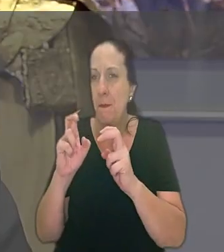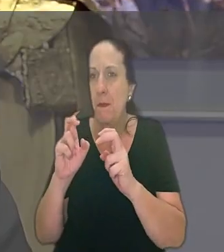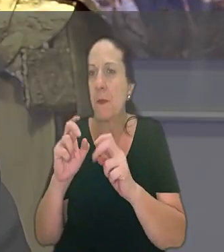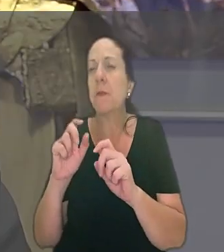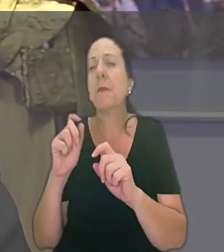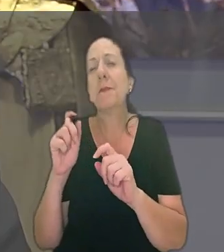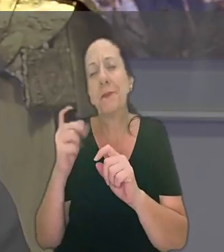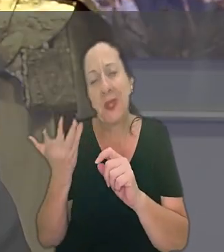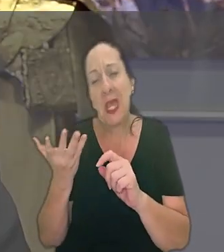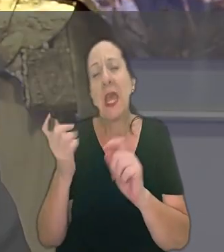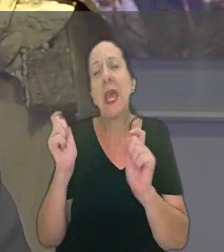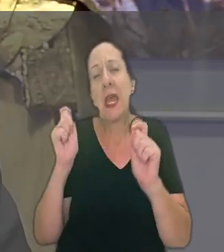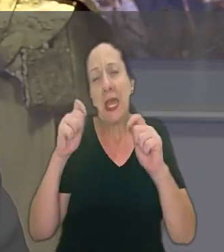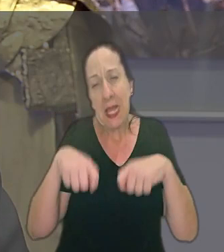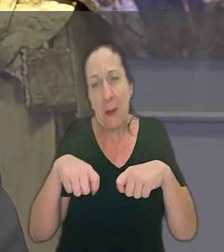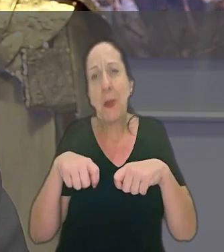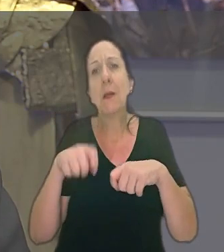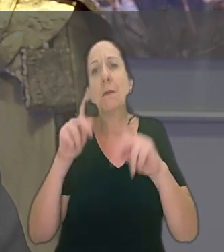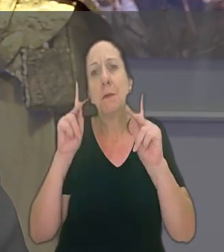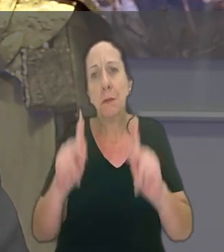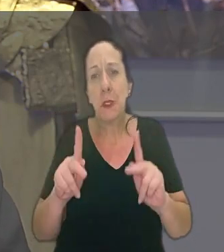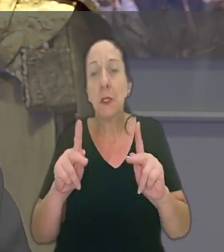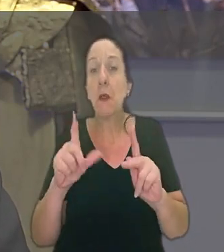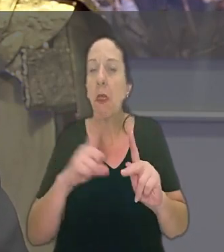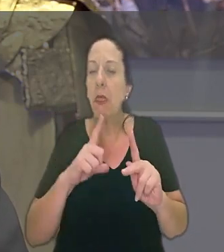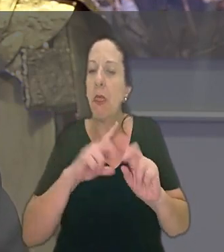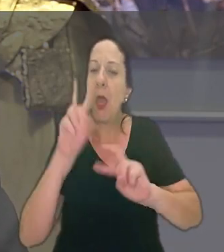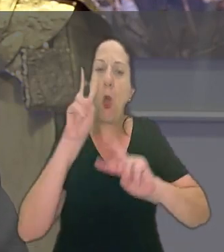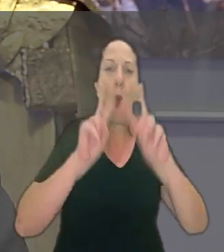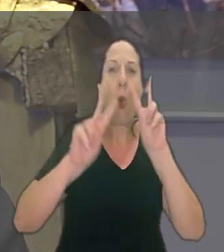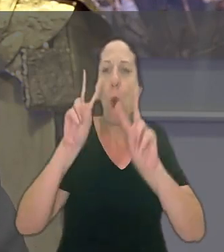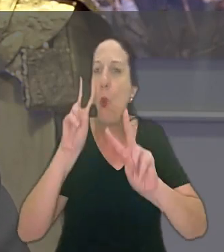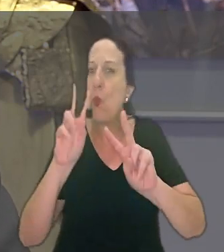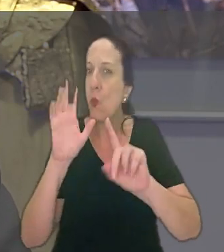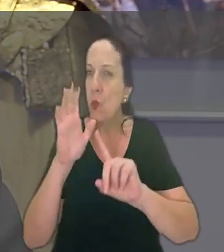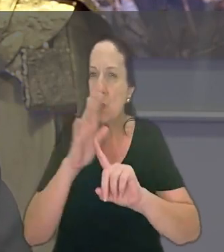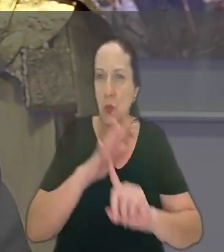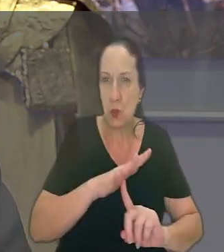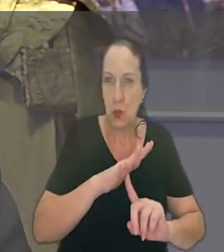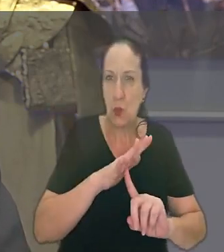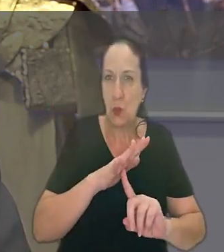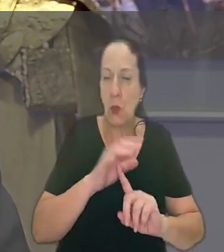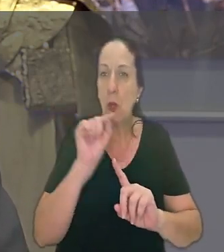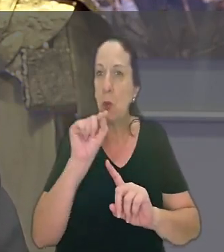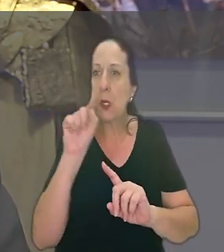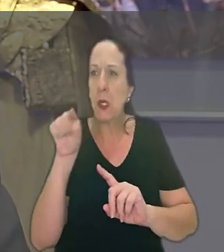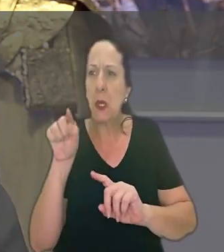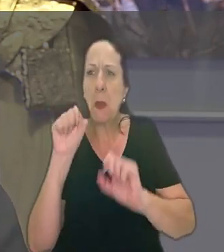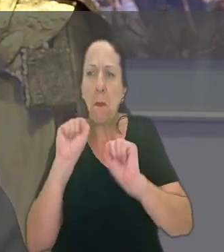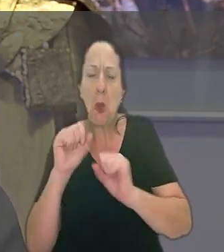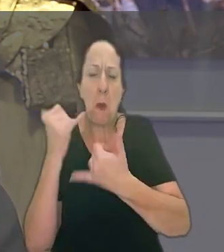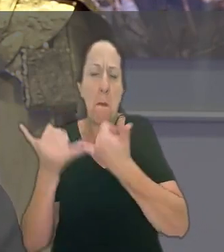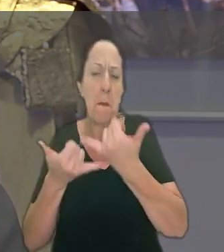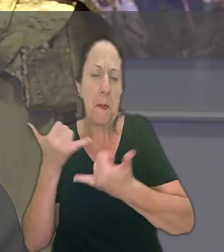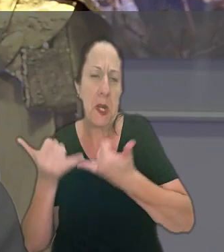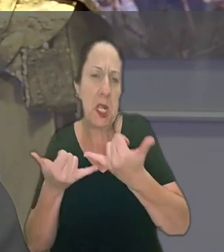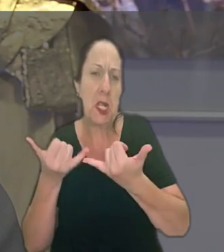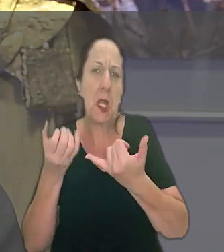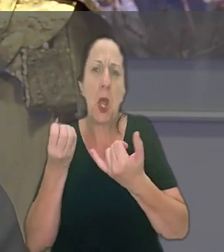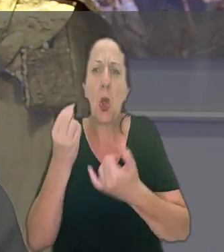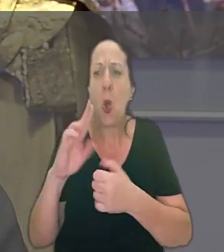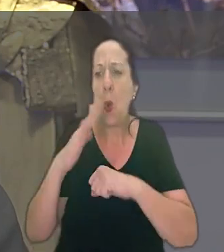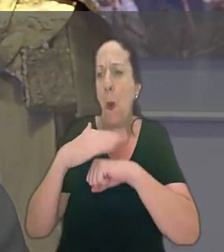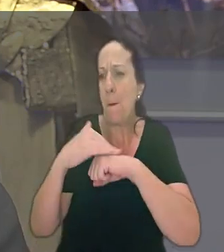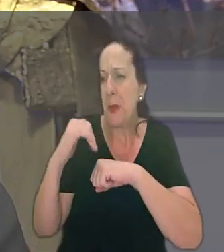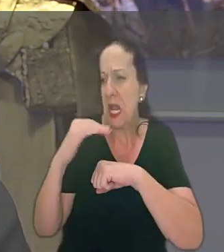Sim, é preciso capacitar as pessoas para que tenham um olhar para o assédio. Aquilo que para alguém possa ser uma simples brincadeira,